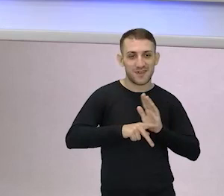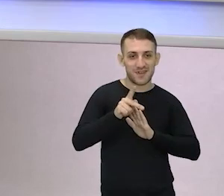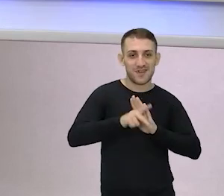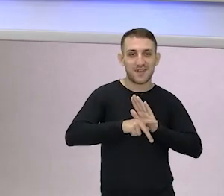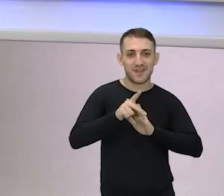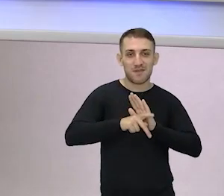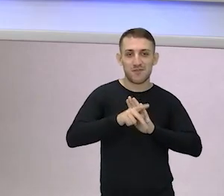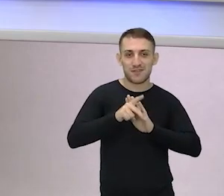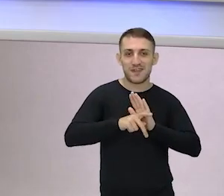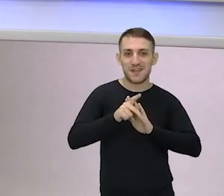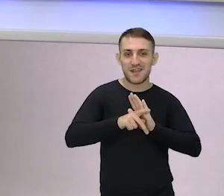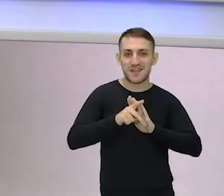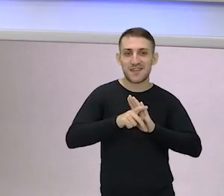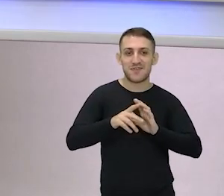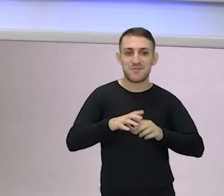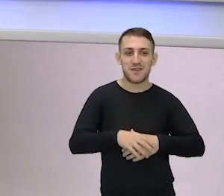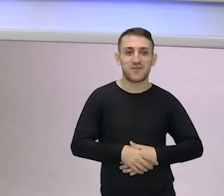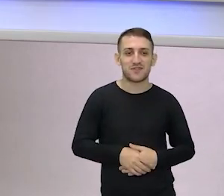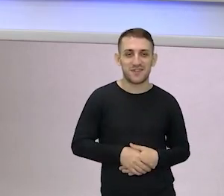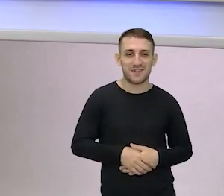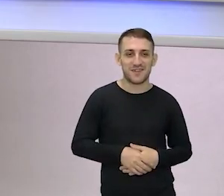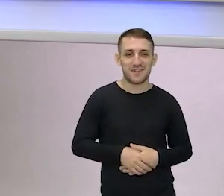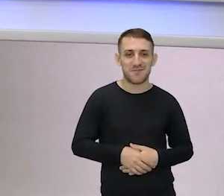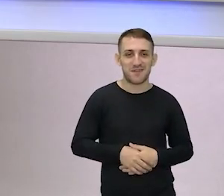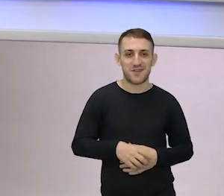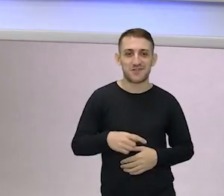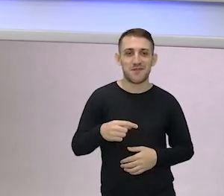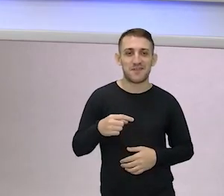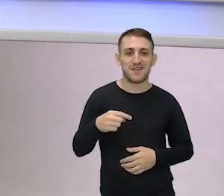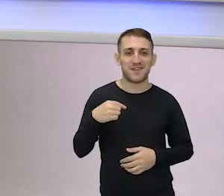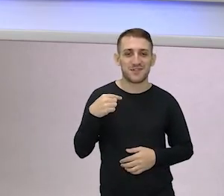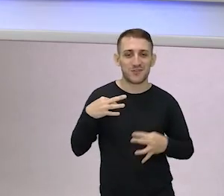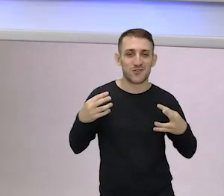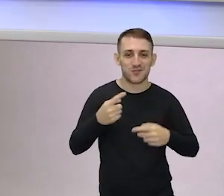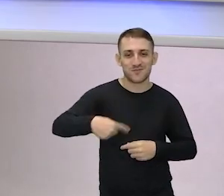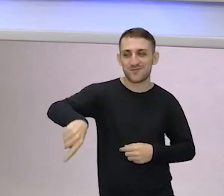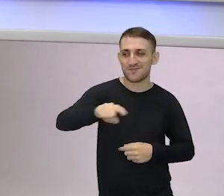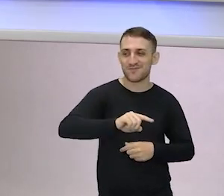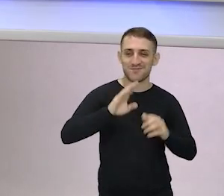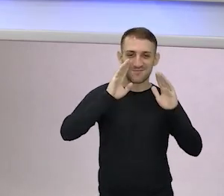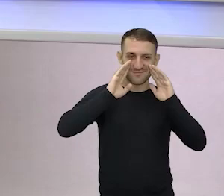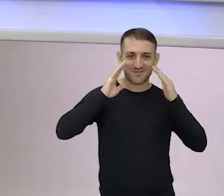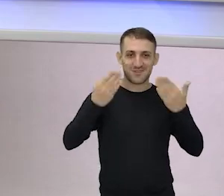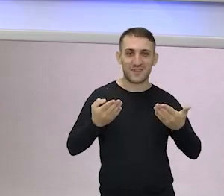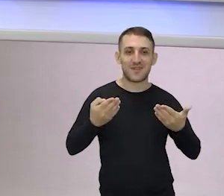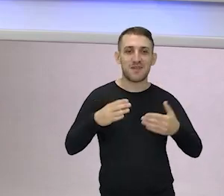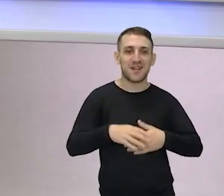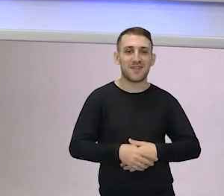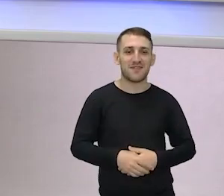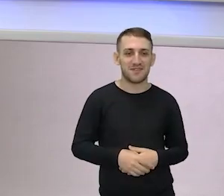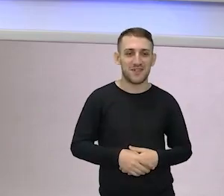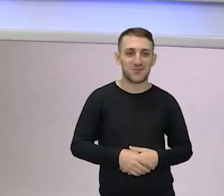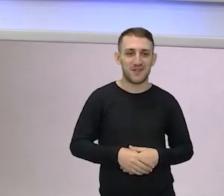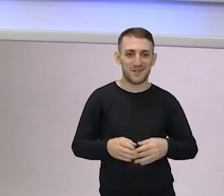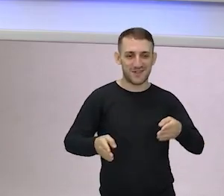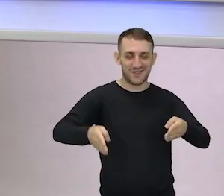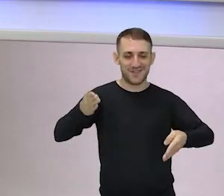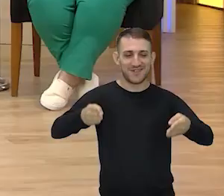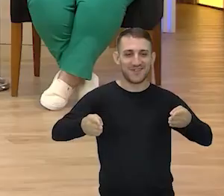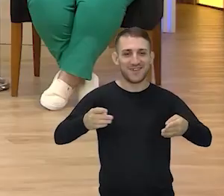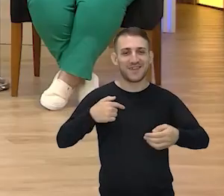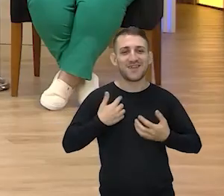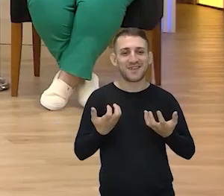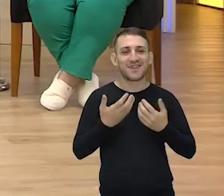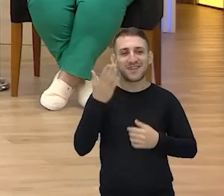Numa conversa informal ontem, eu saí tremendamente empolgado, envolvido no processo, e eu gostaria de